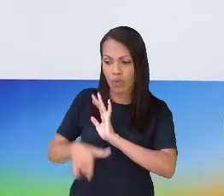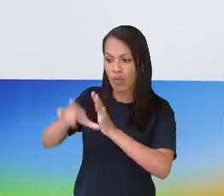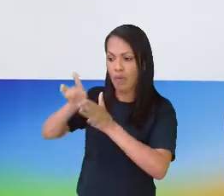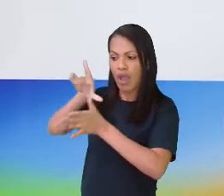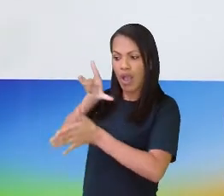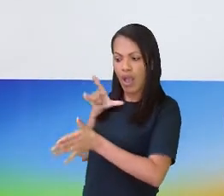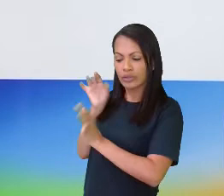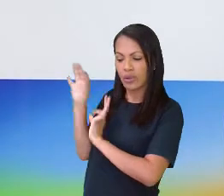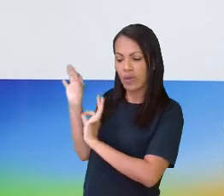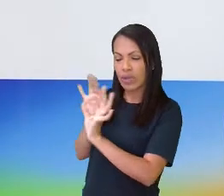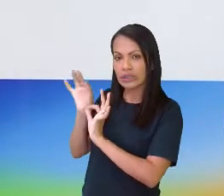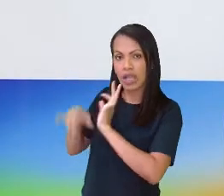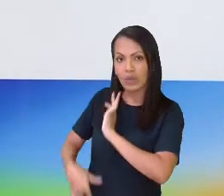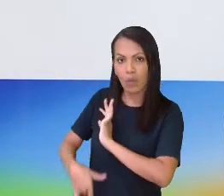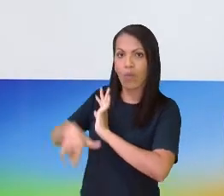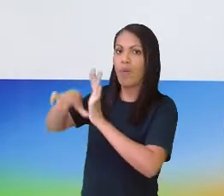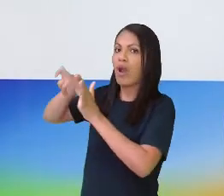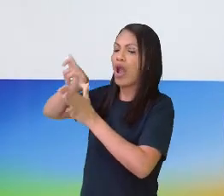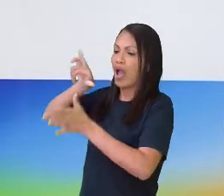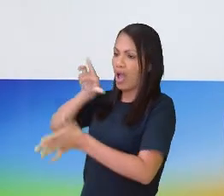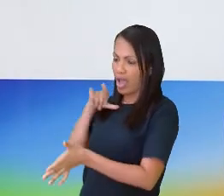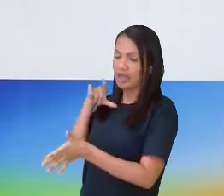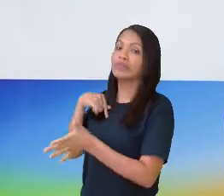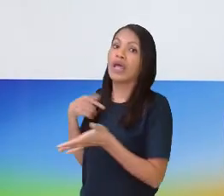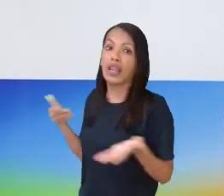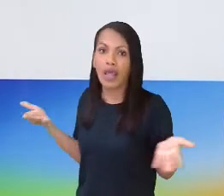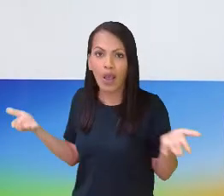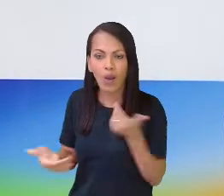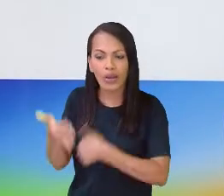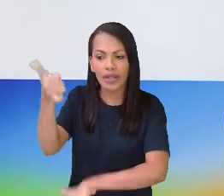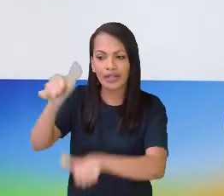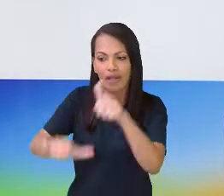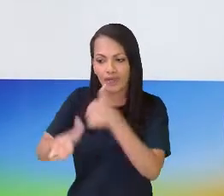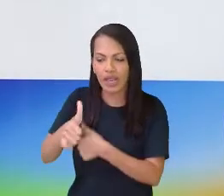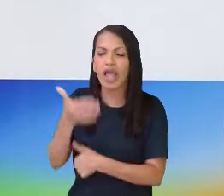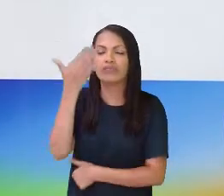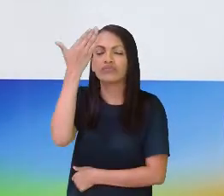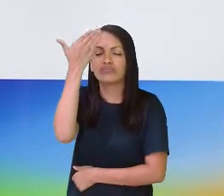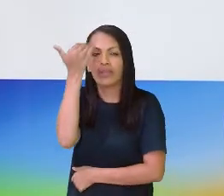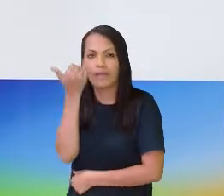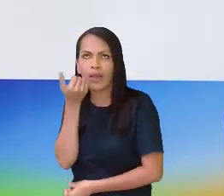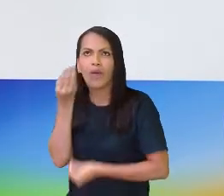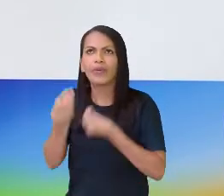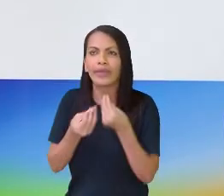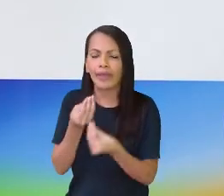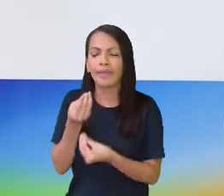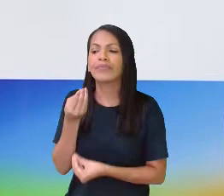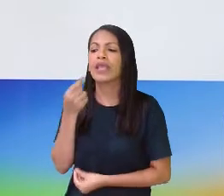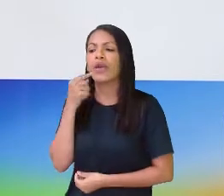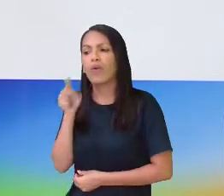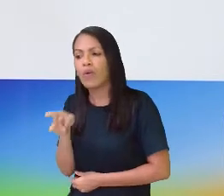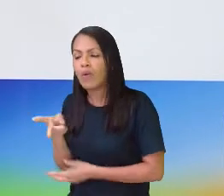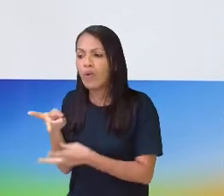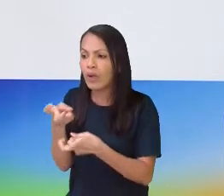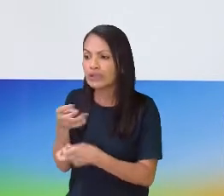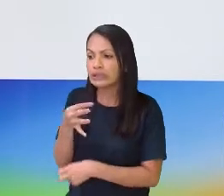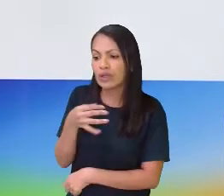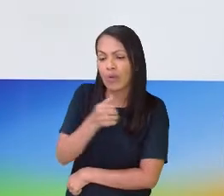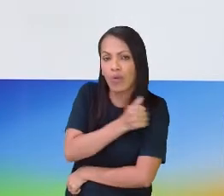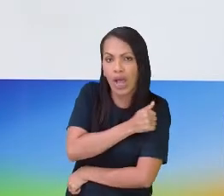gente sabe muito bem o que a gente precisa observar para que a gente possa redimensionar, para que a gente